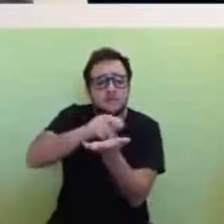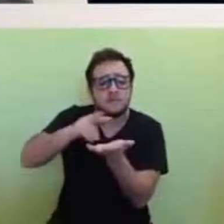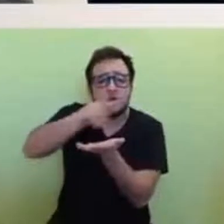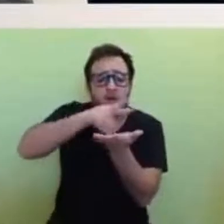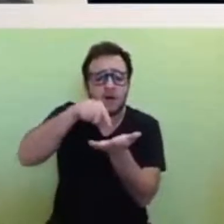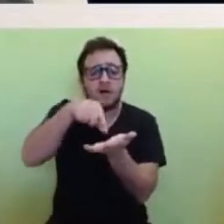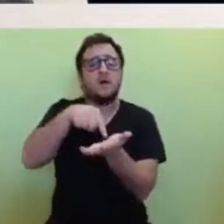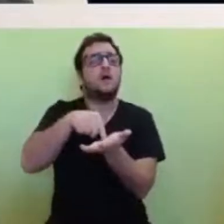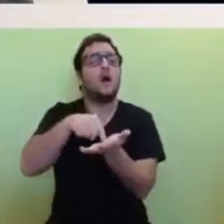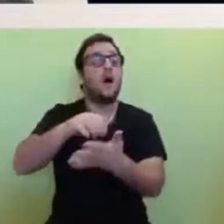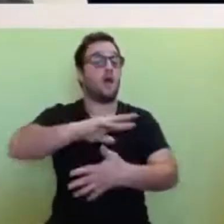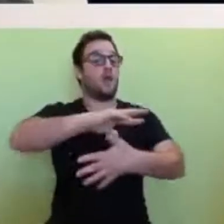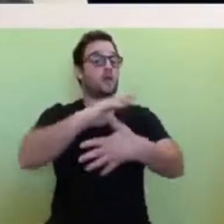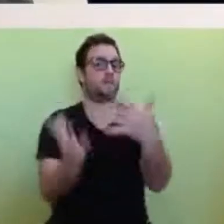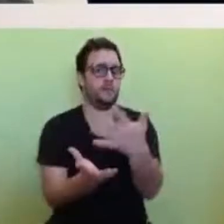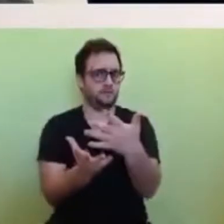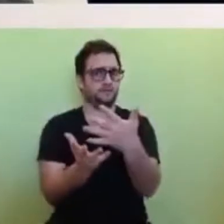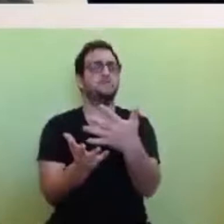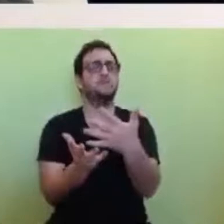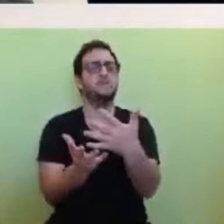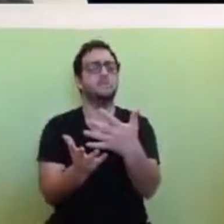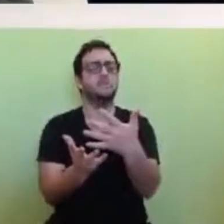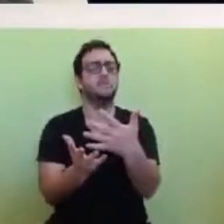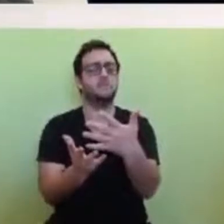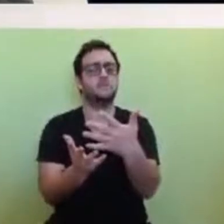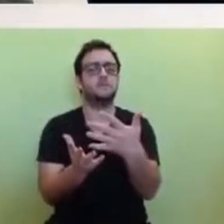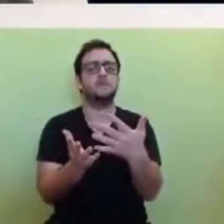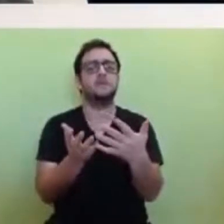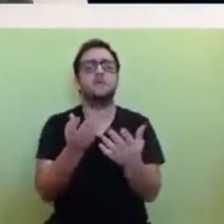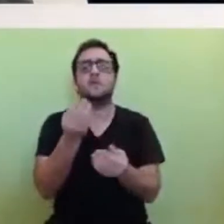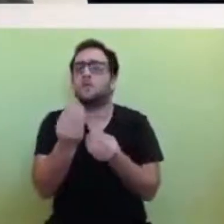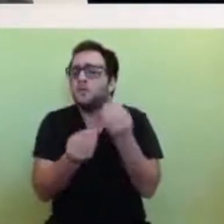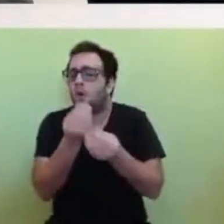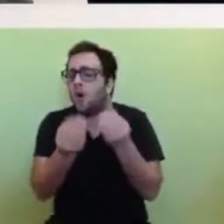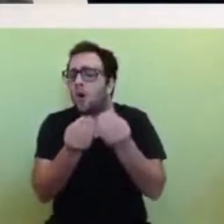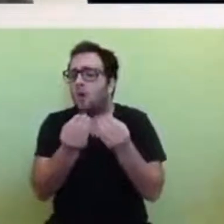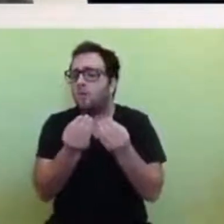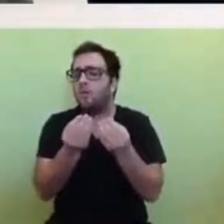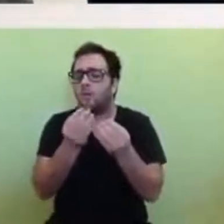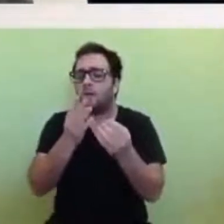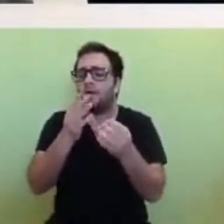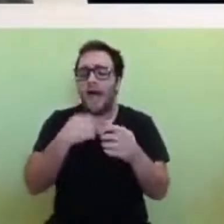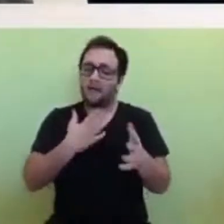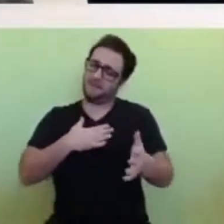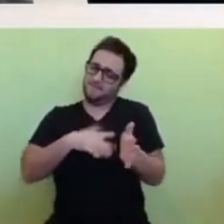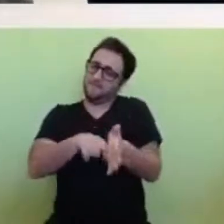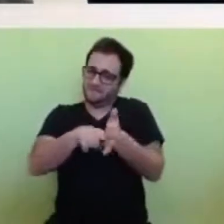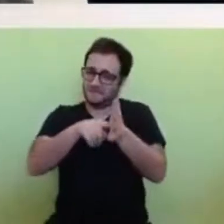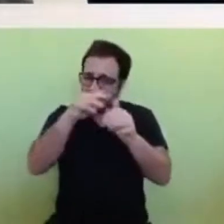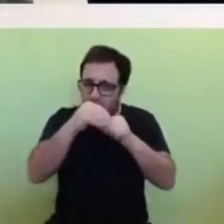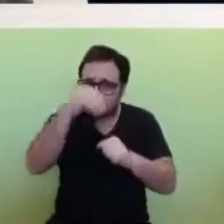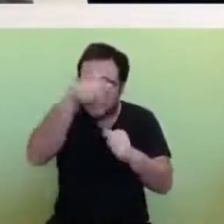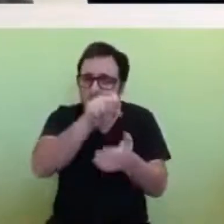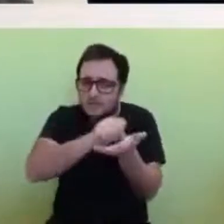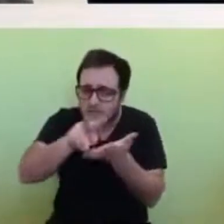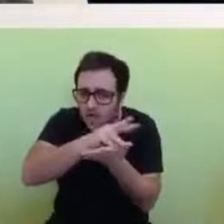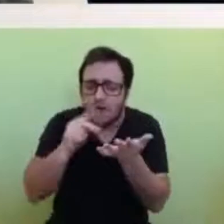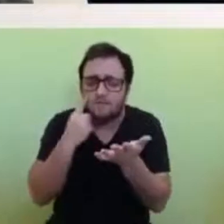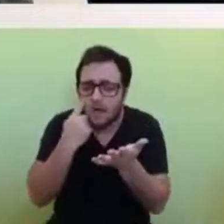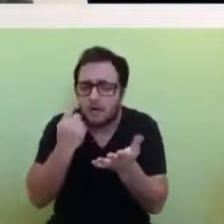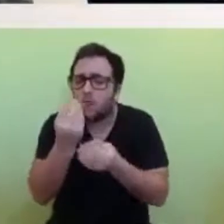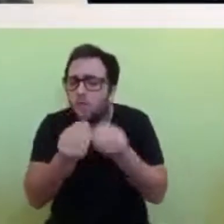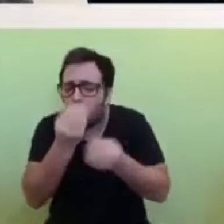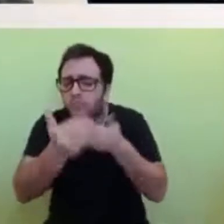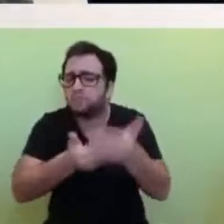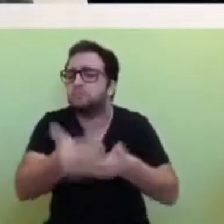Também fiz, na especialização, um trabalho voltado ao ensino da escrita de sinais. Aqui no